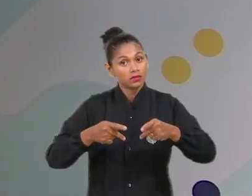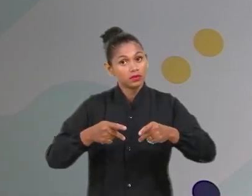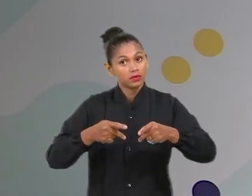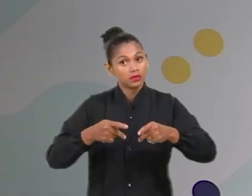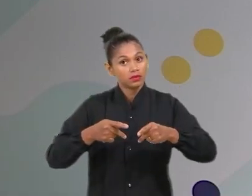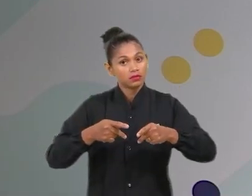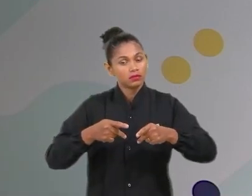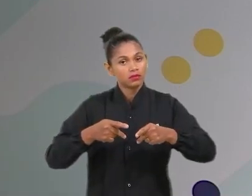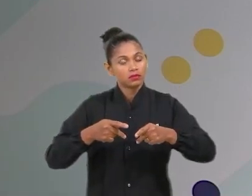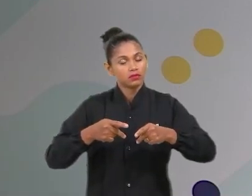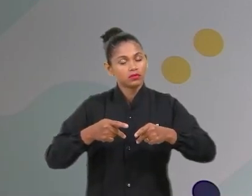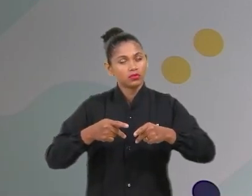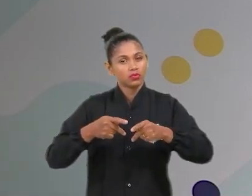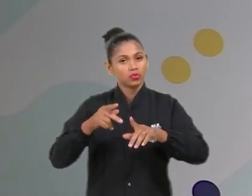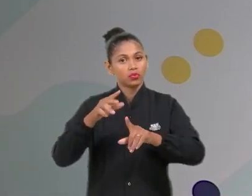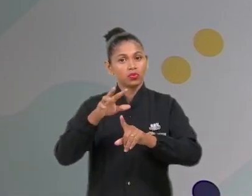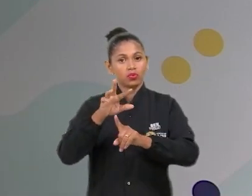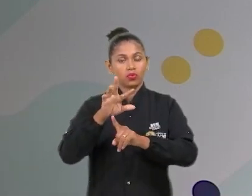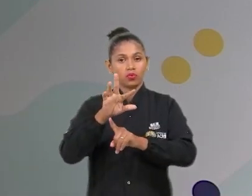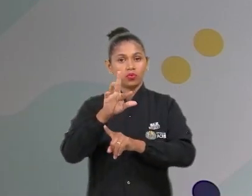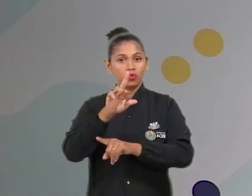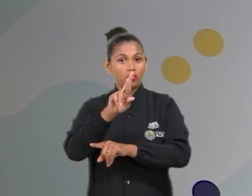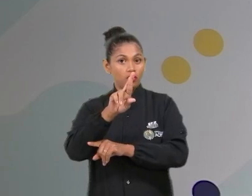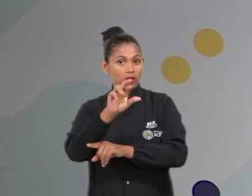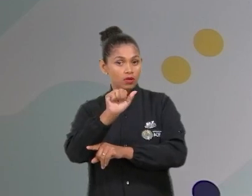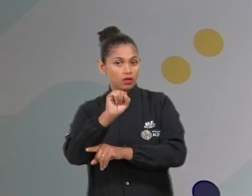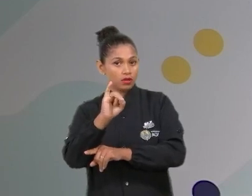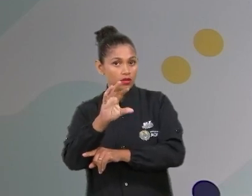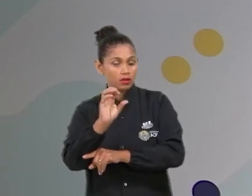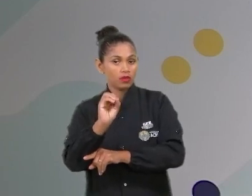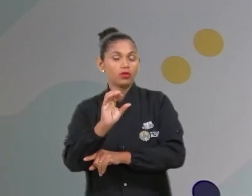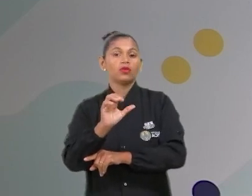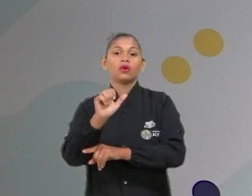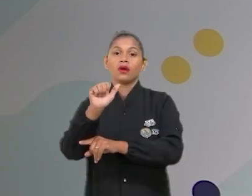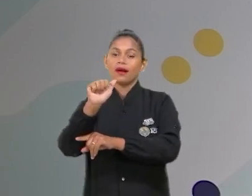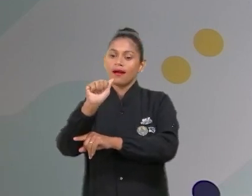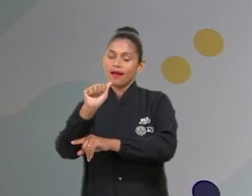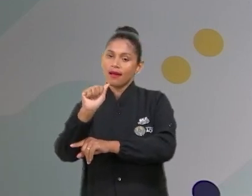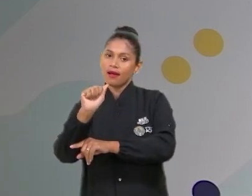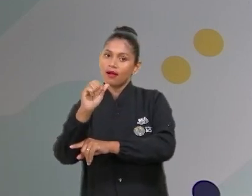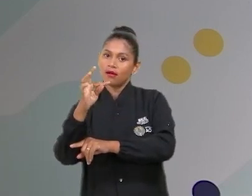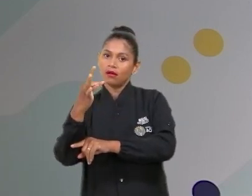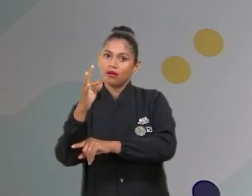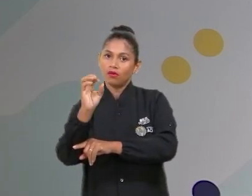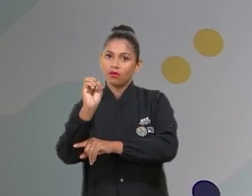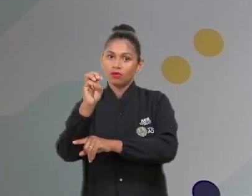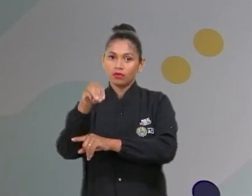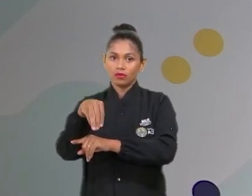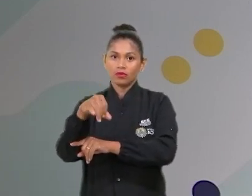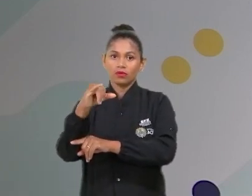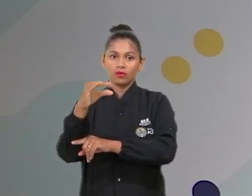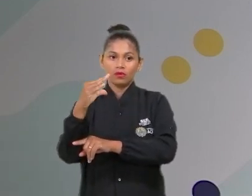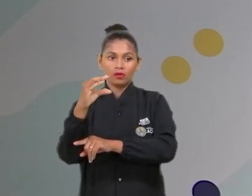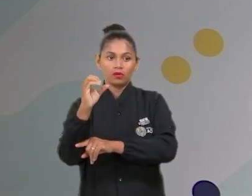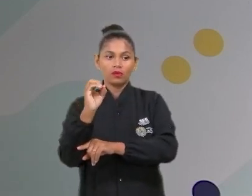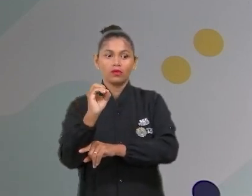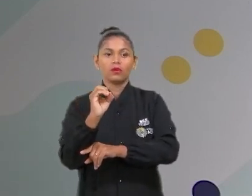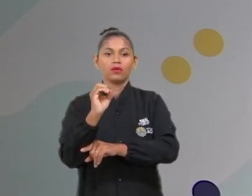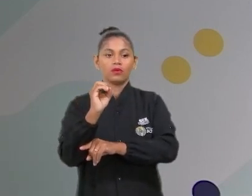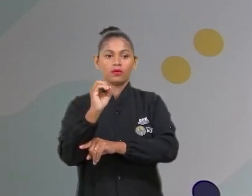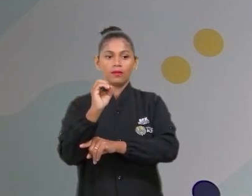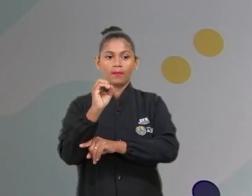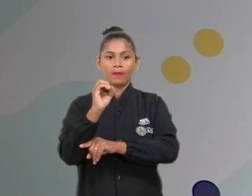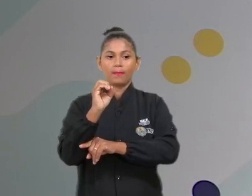raio atômico. Quanto maior a quantidade de camada, maior vai ser o raio atômico do